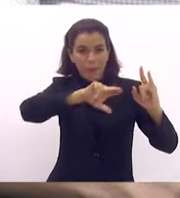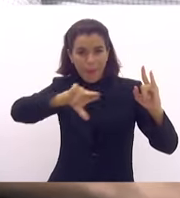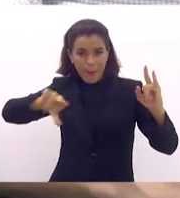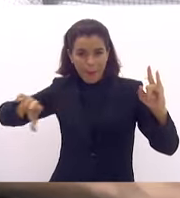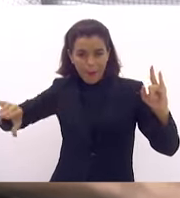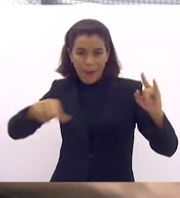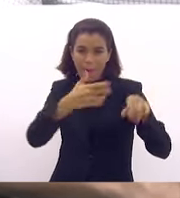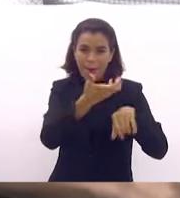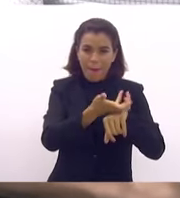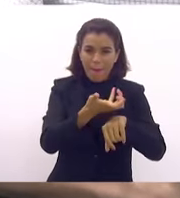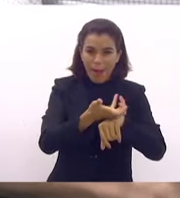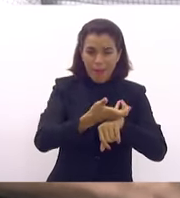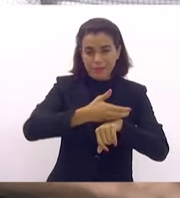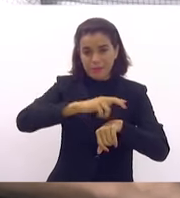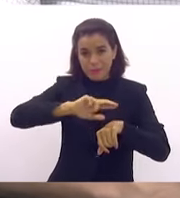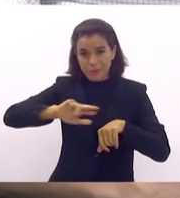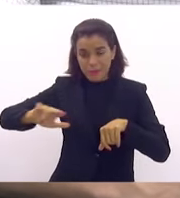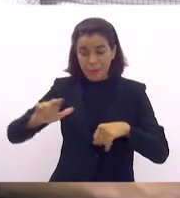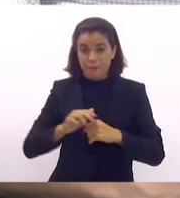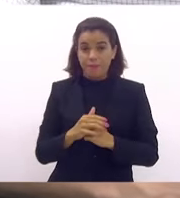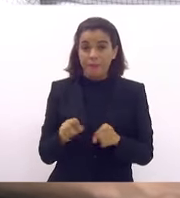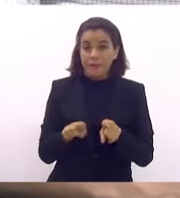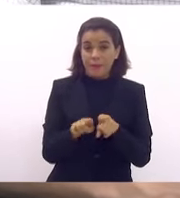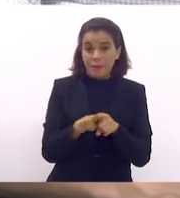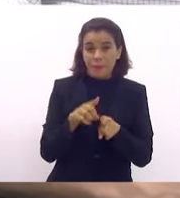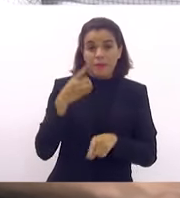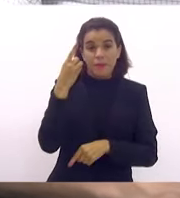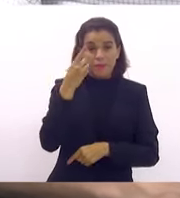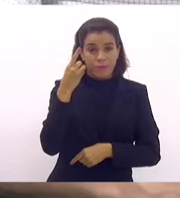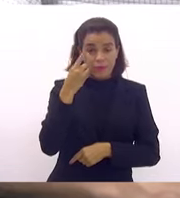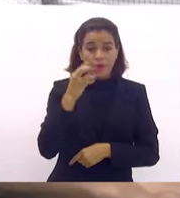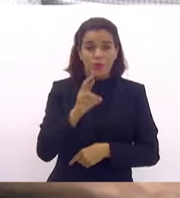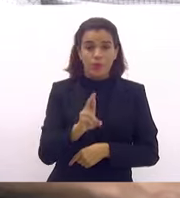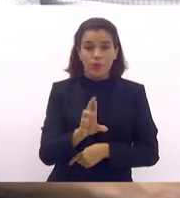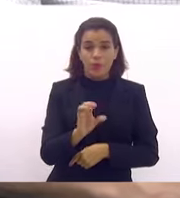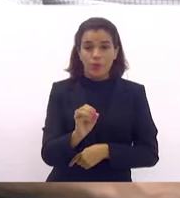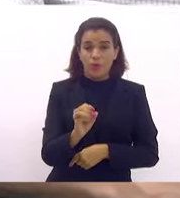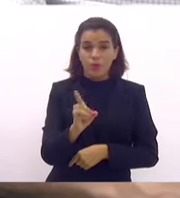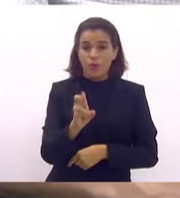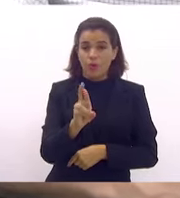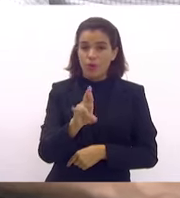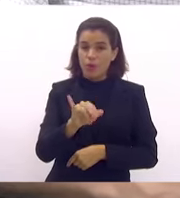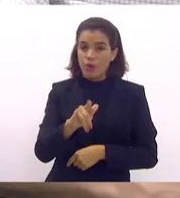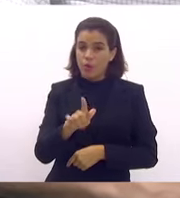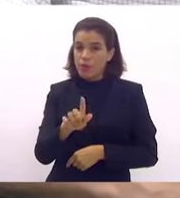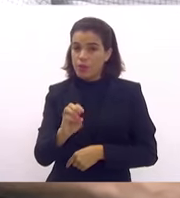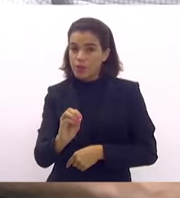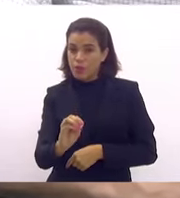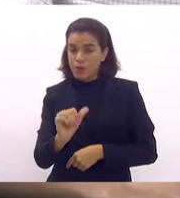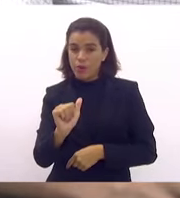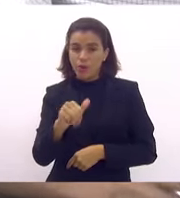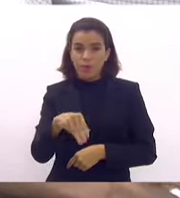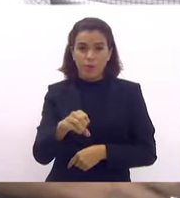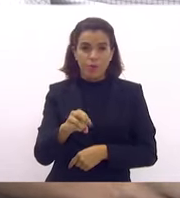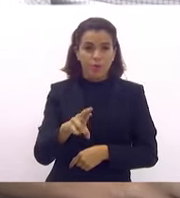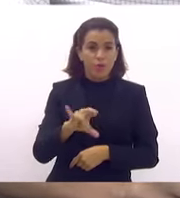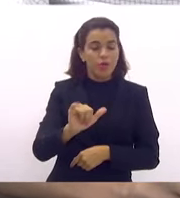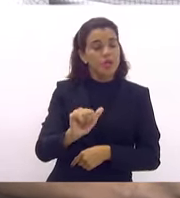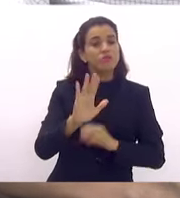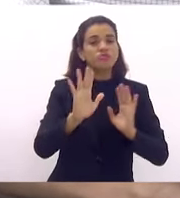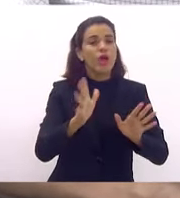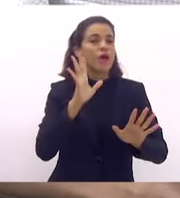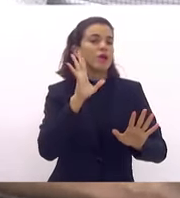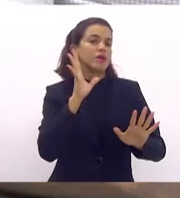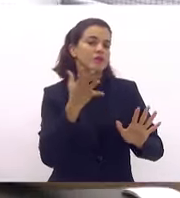um momento, o Rodrigo Amorim concordou, Vossa Excelência também concordou, então esse assunto está pacificado. Eu só